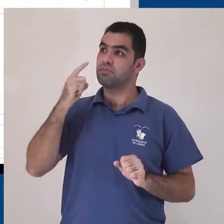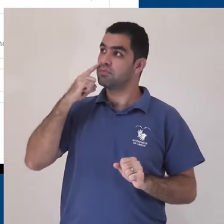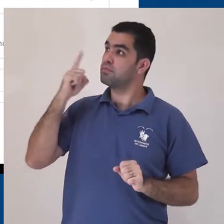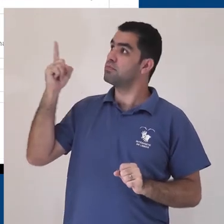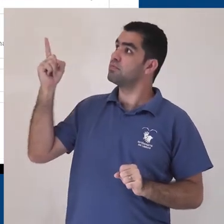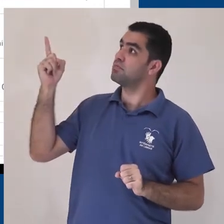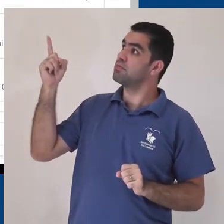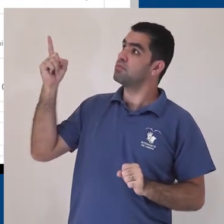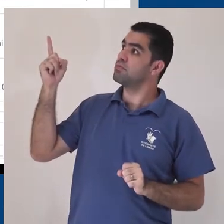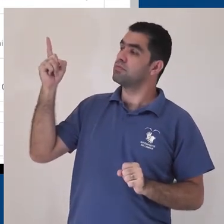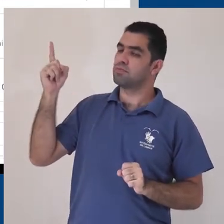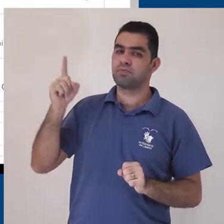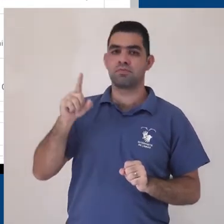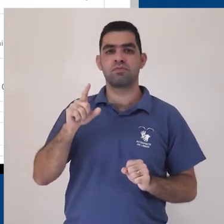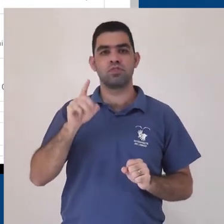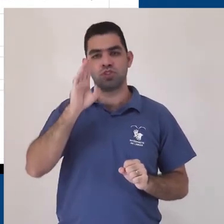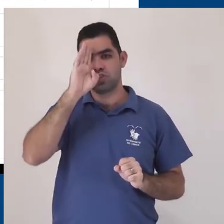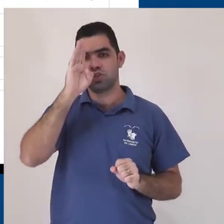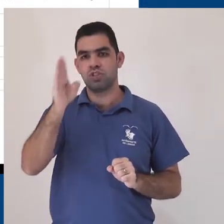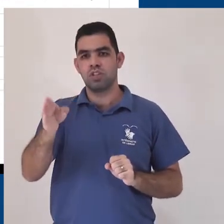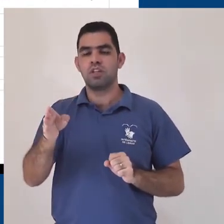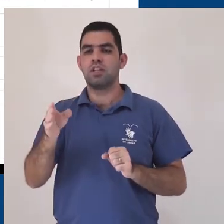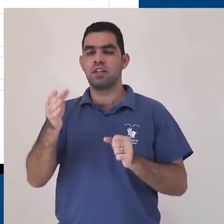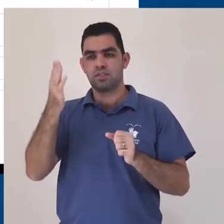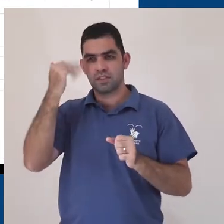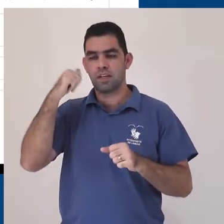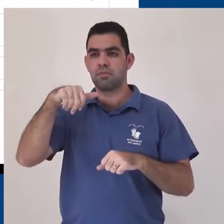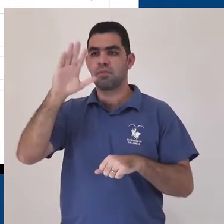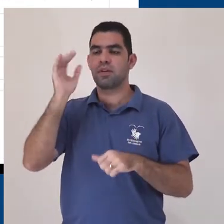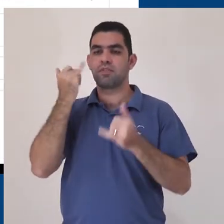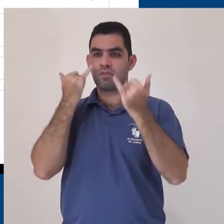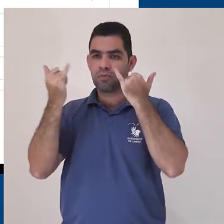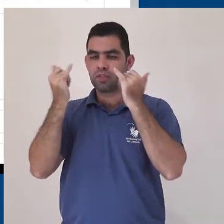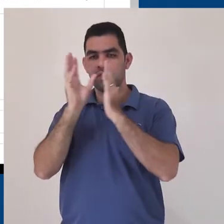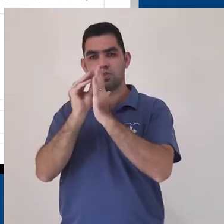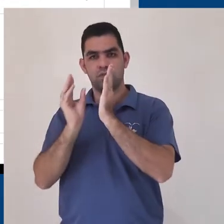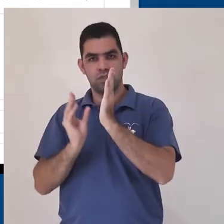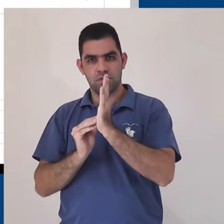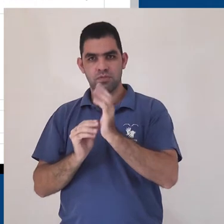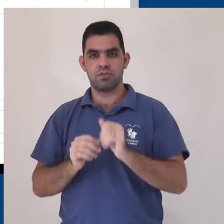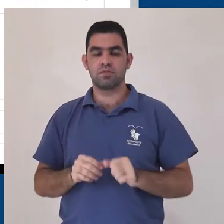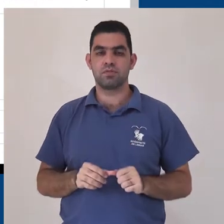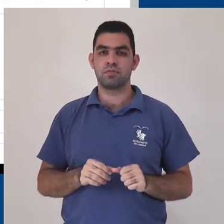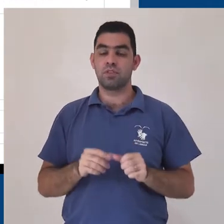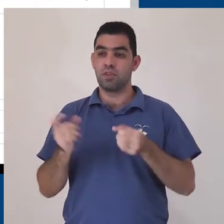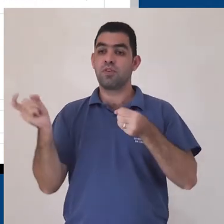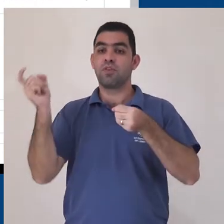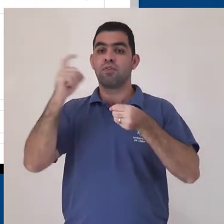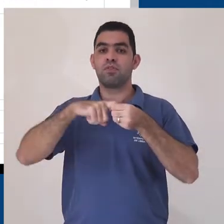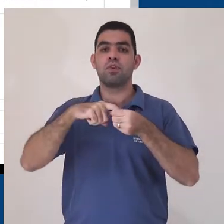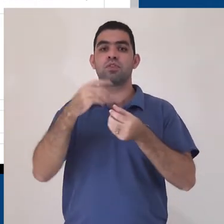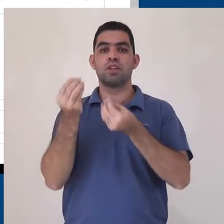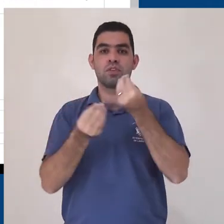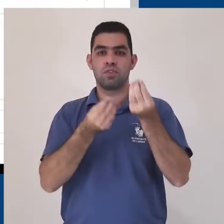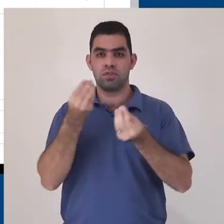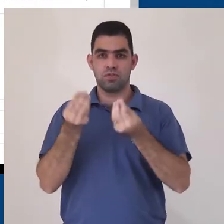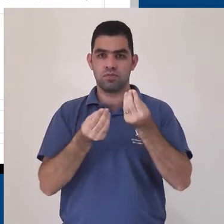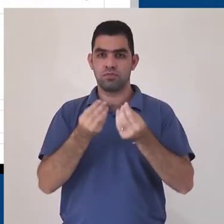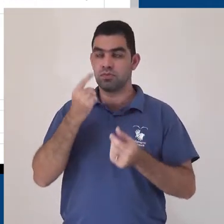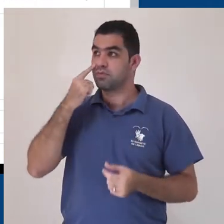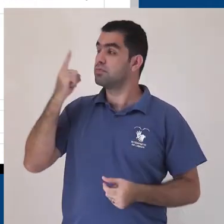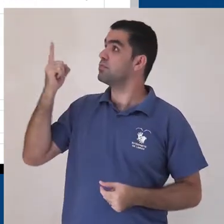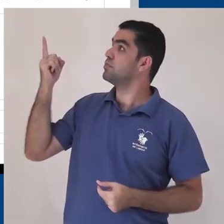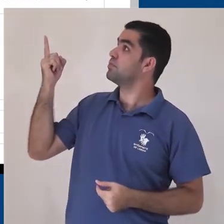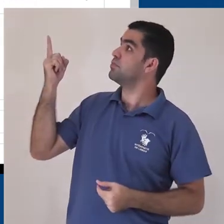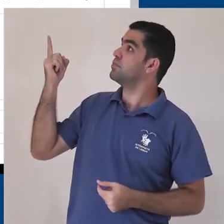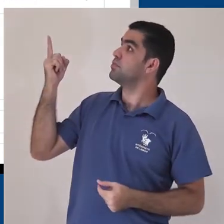para ir diretamente para ele obter mais informações dos conteúdos que foram disponibilizados para voltar a visualizar todos